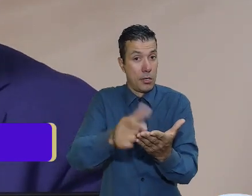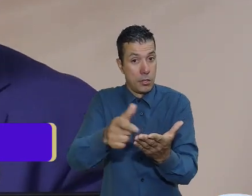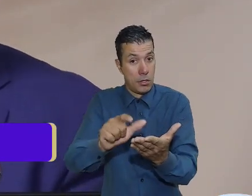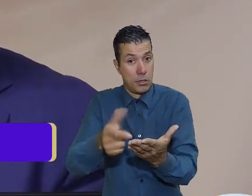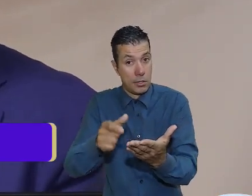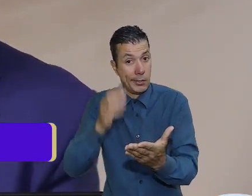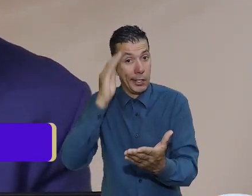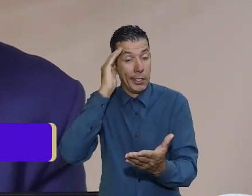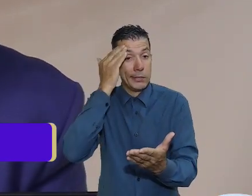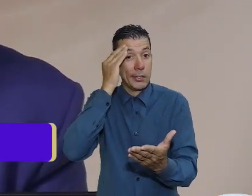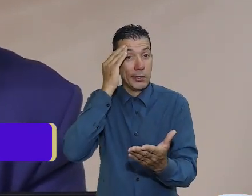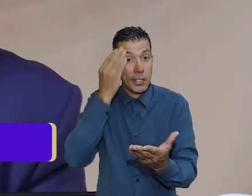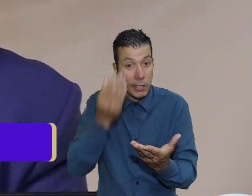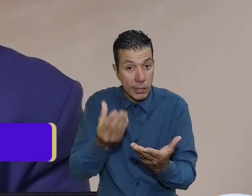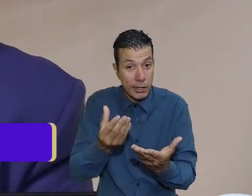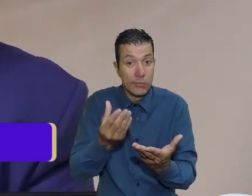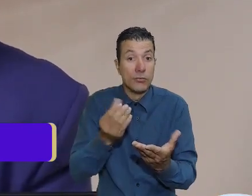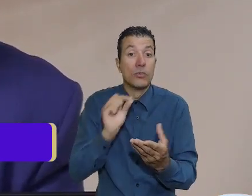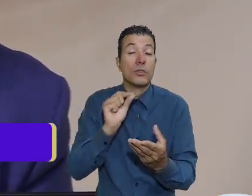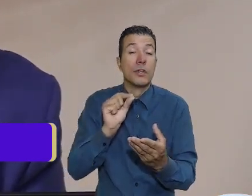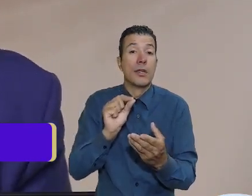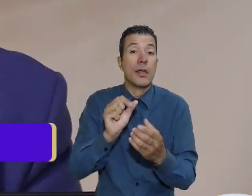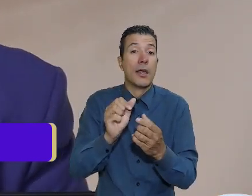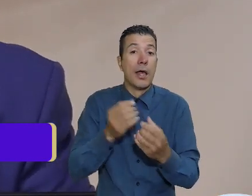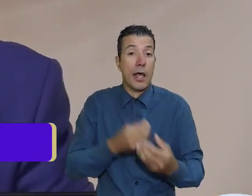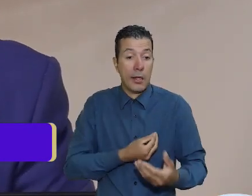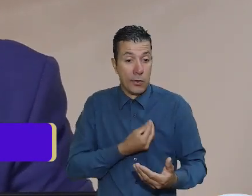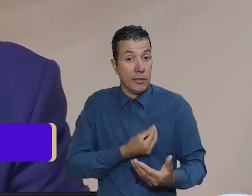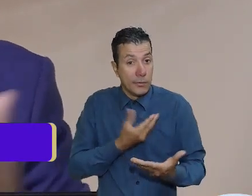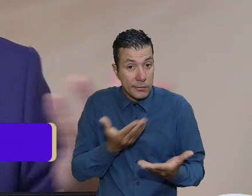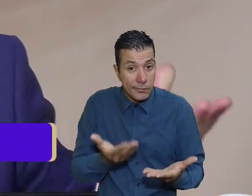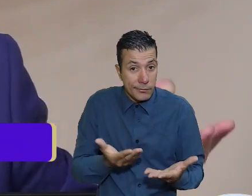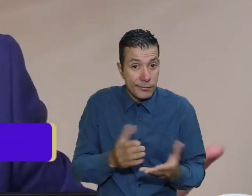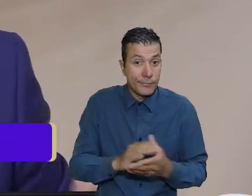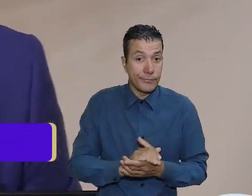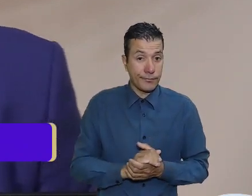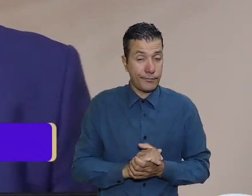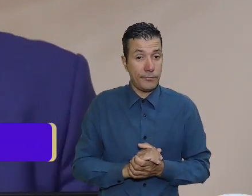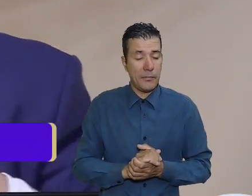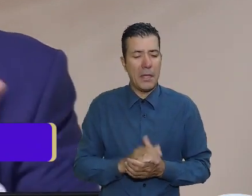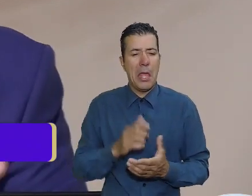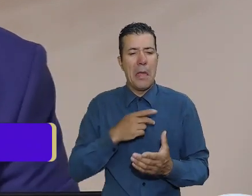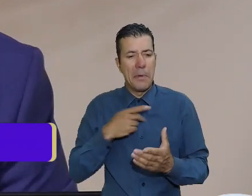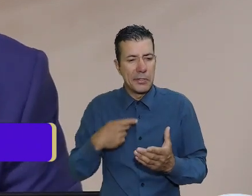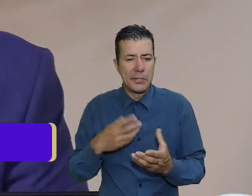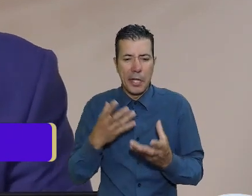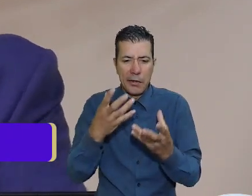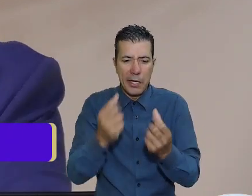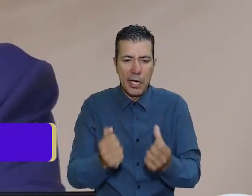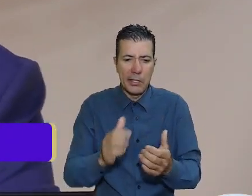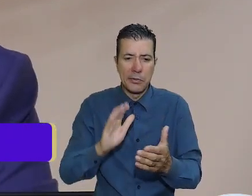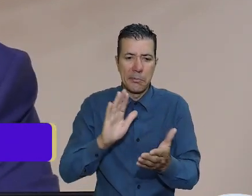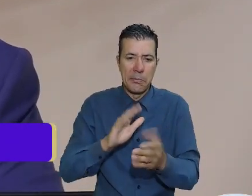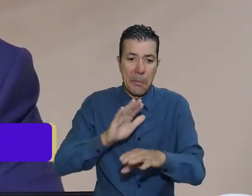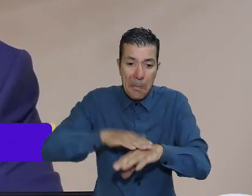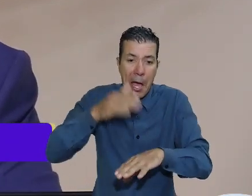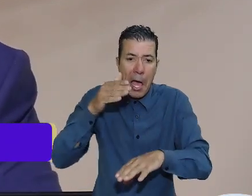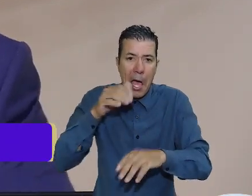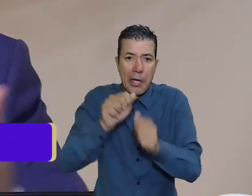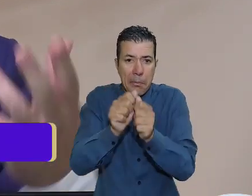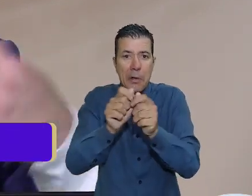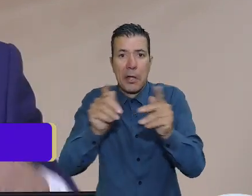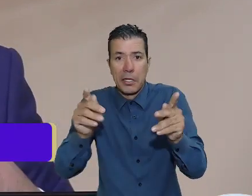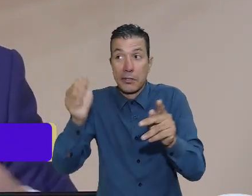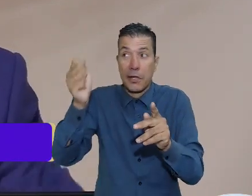você possa prosseguir no que diz respeito à sua decisão. Então você pode dizer: pastor, eu quero conhecer mais a revelação do